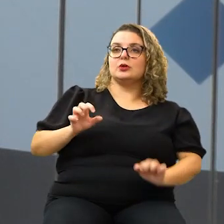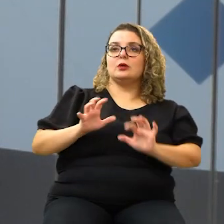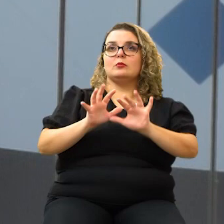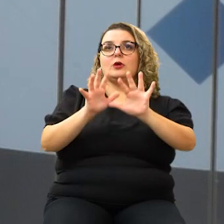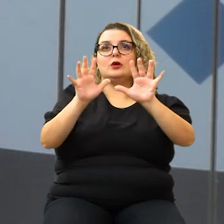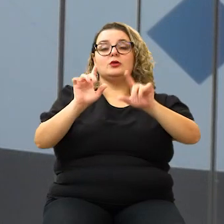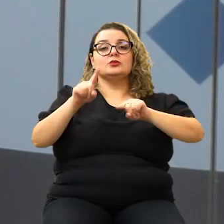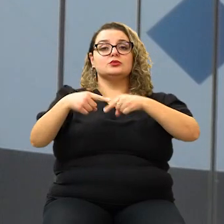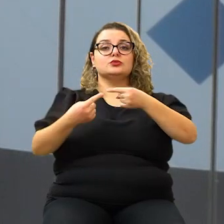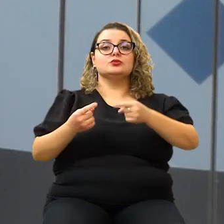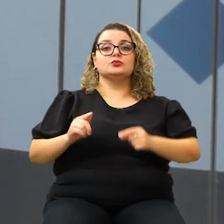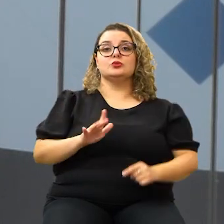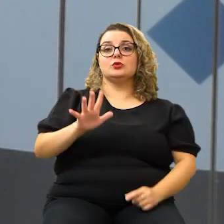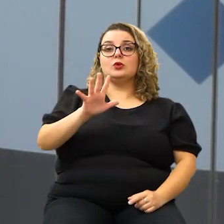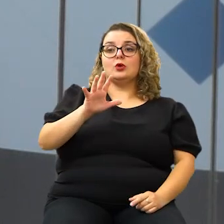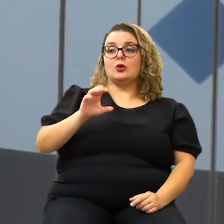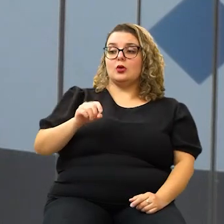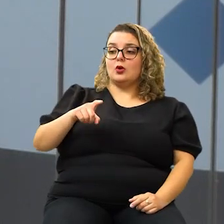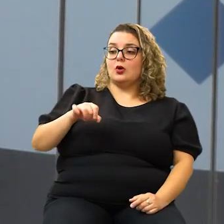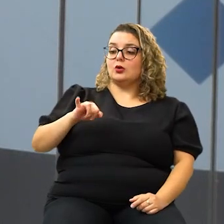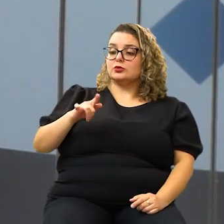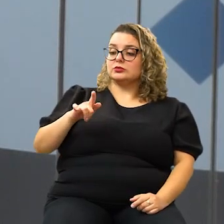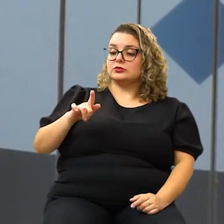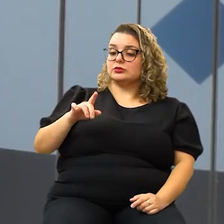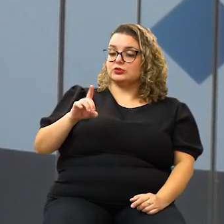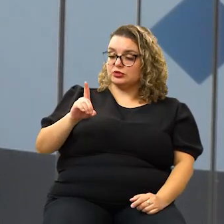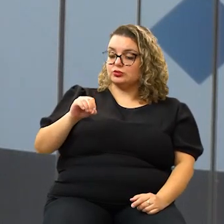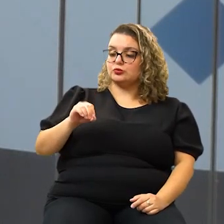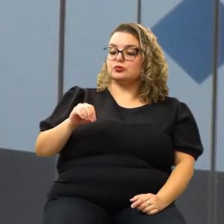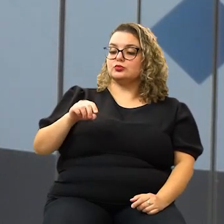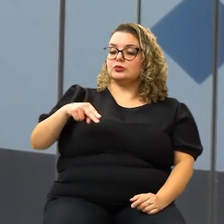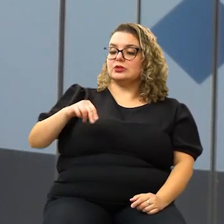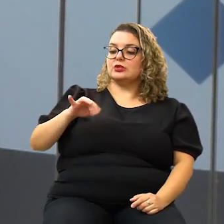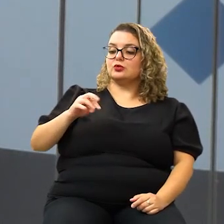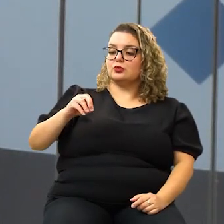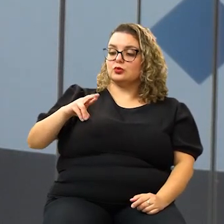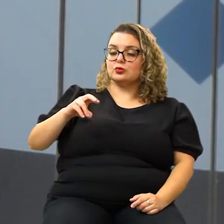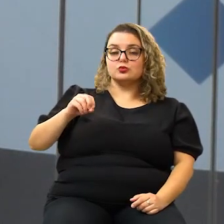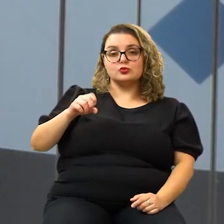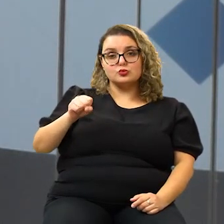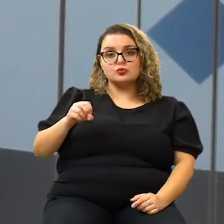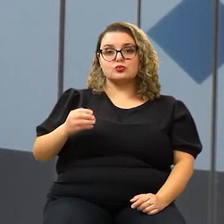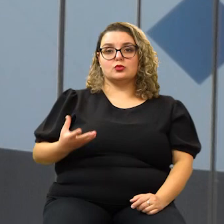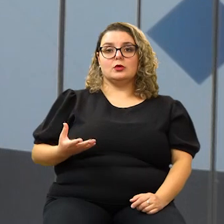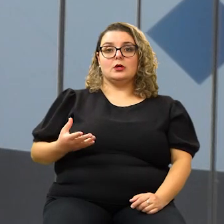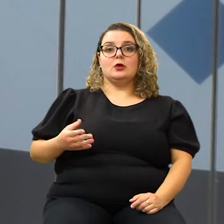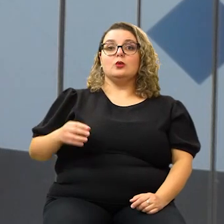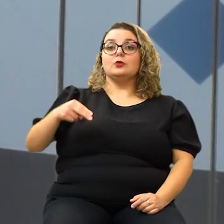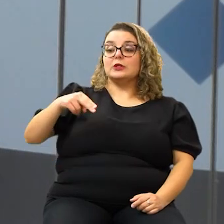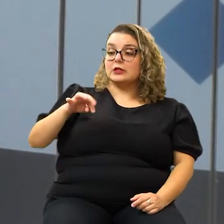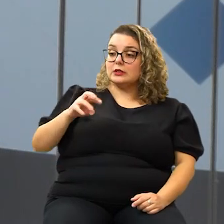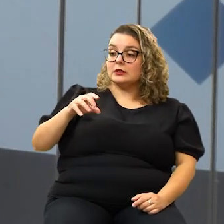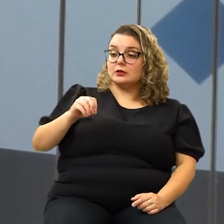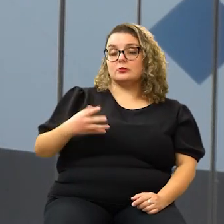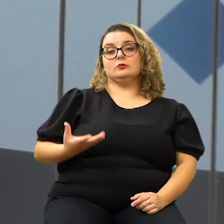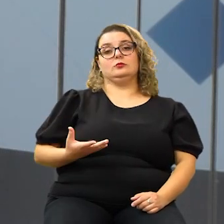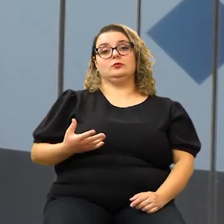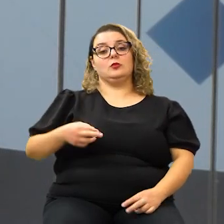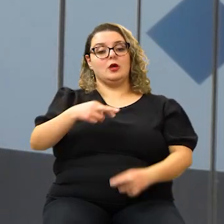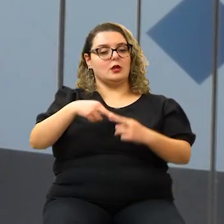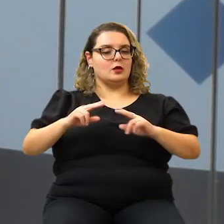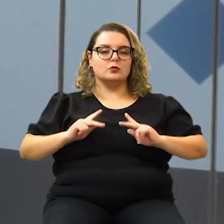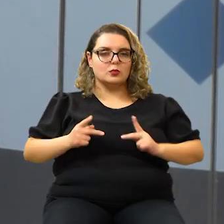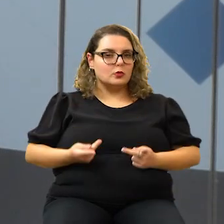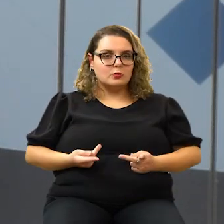com o aumento de outros gases como o óxido nitroso, como o metano, que estão relacionados com a ação do homem, tanto com a questão,